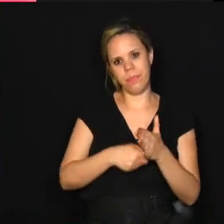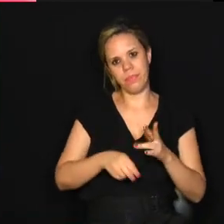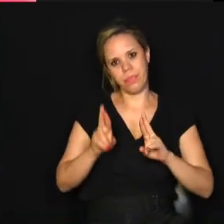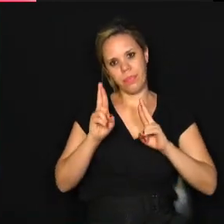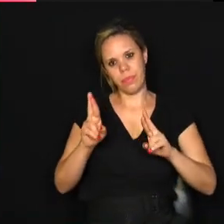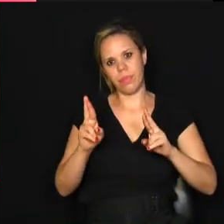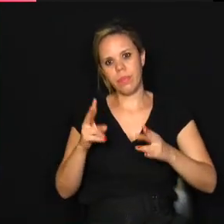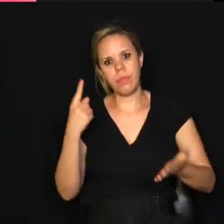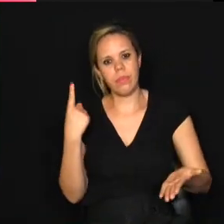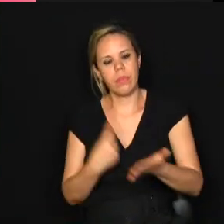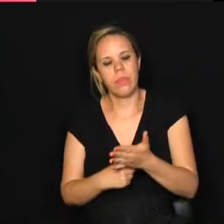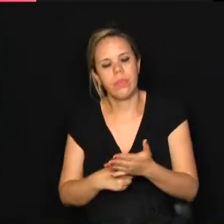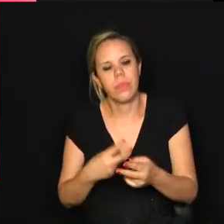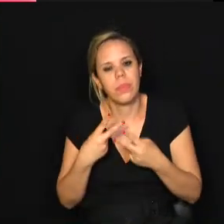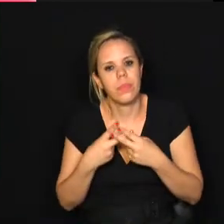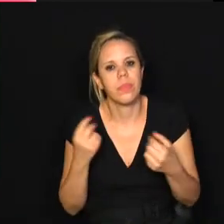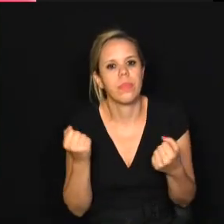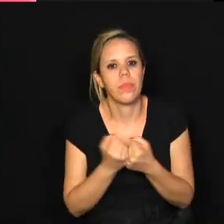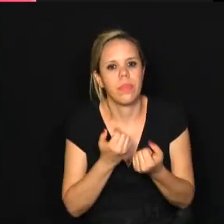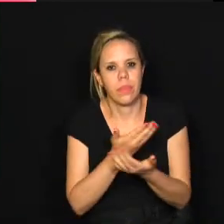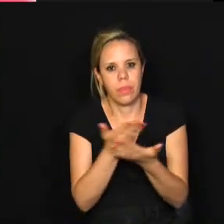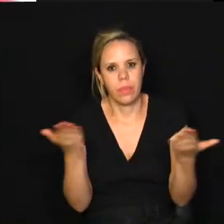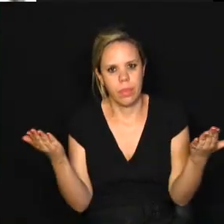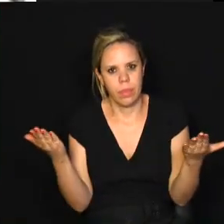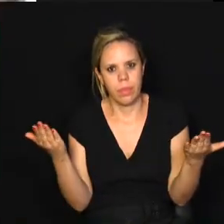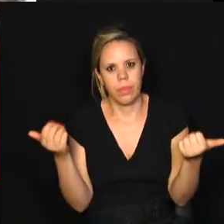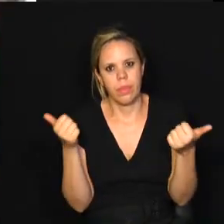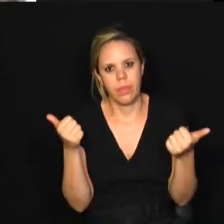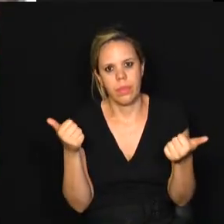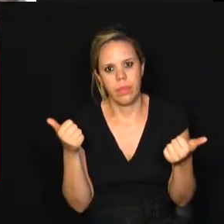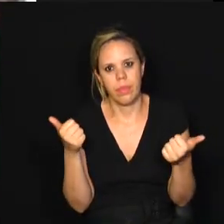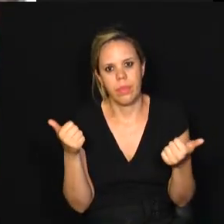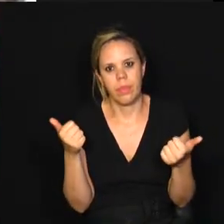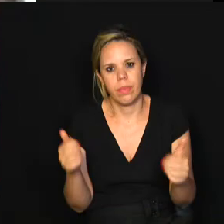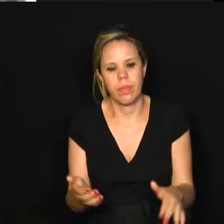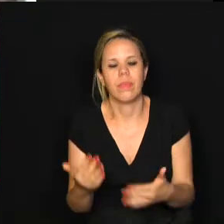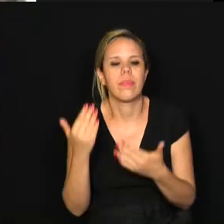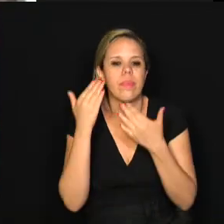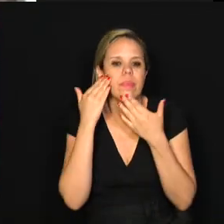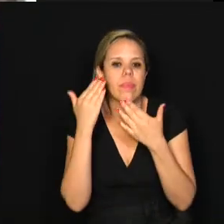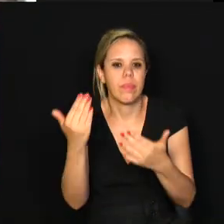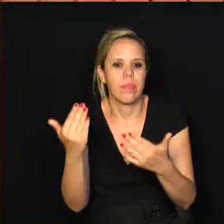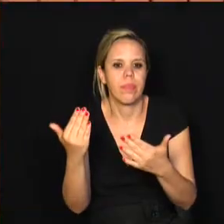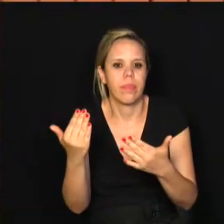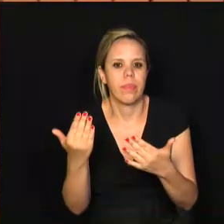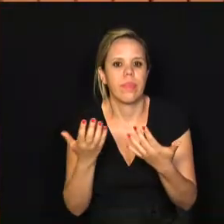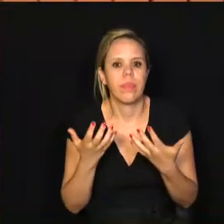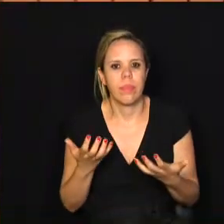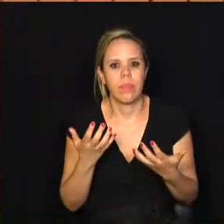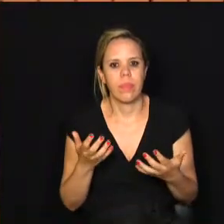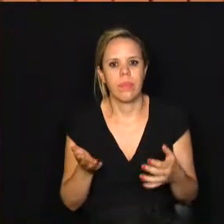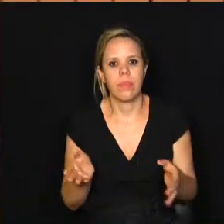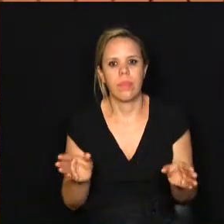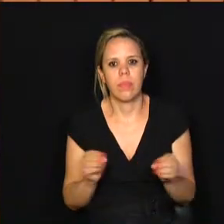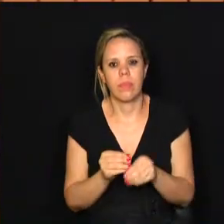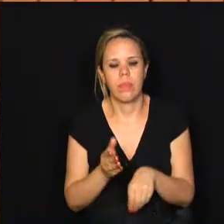contar com a compreensão e o apoio de vocês aí, tá bem? Obrigado, Mauro. Eu queria, antes de